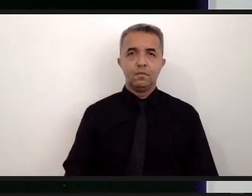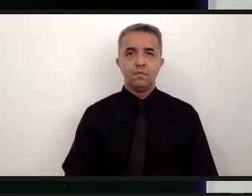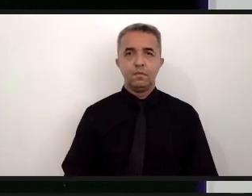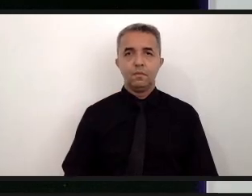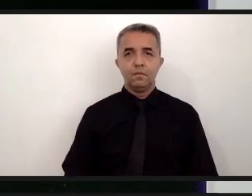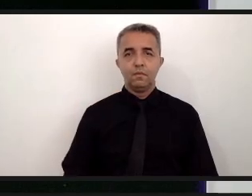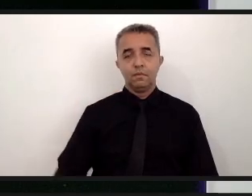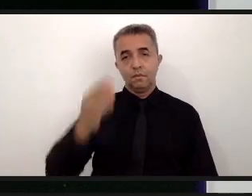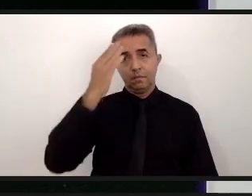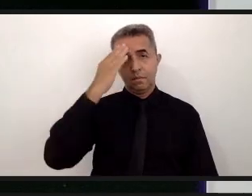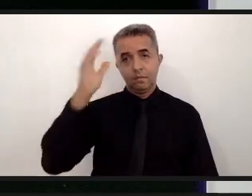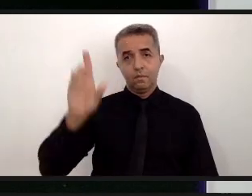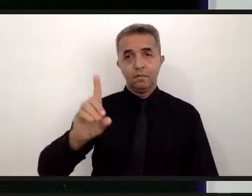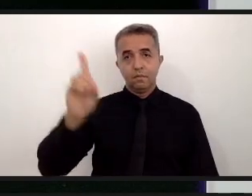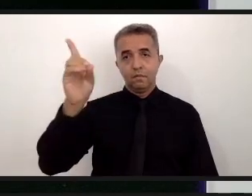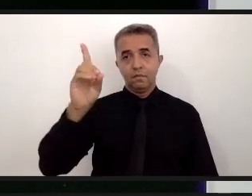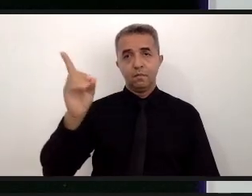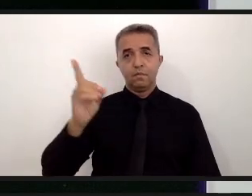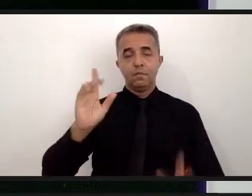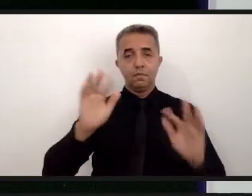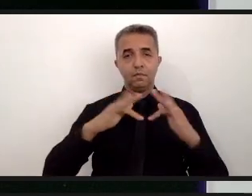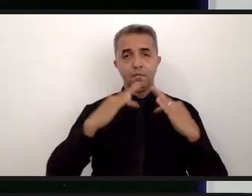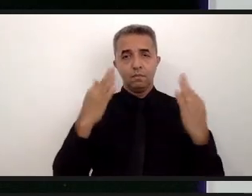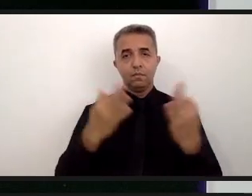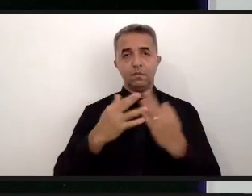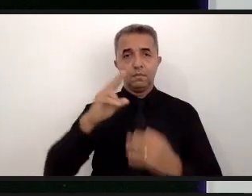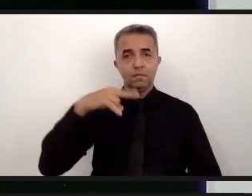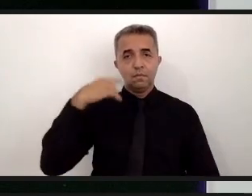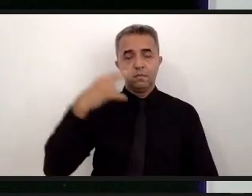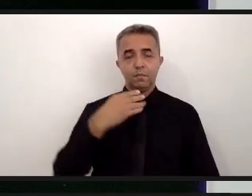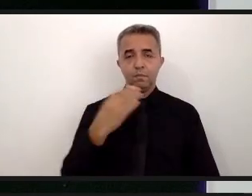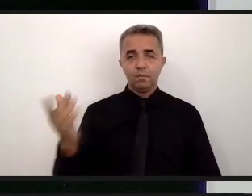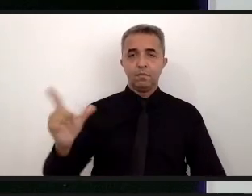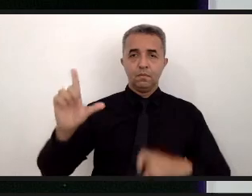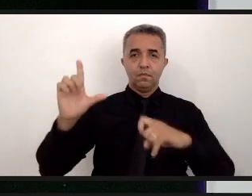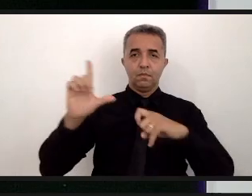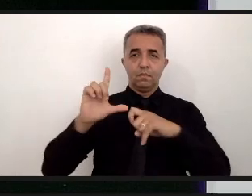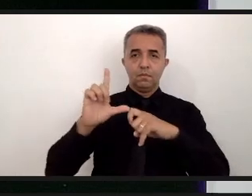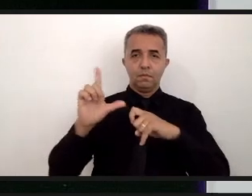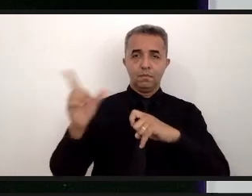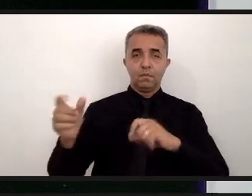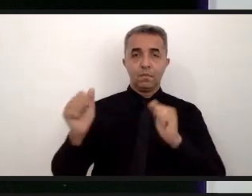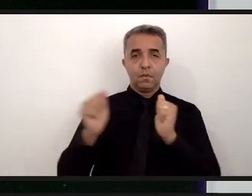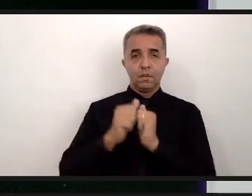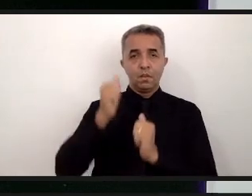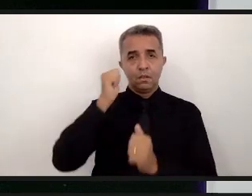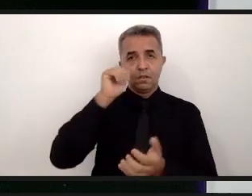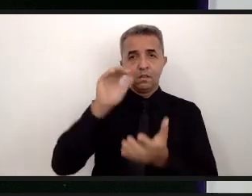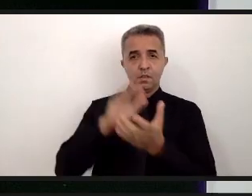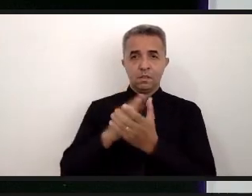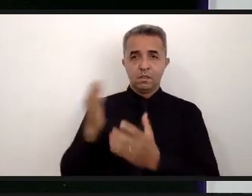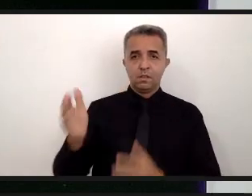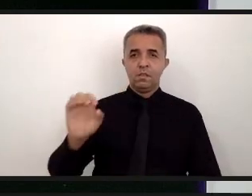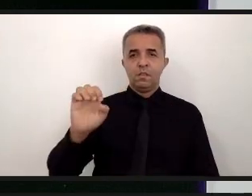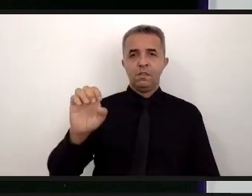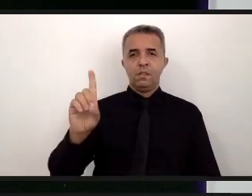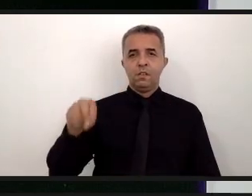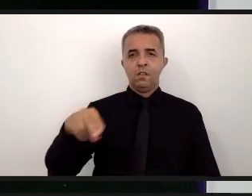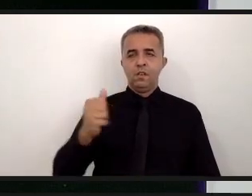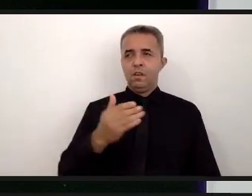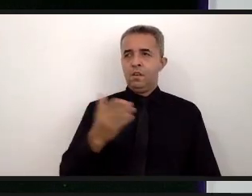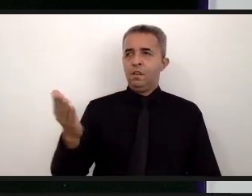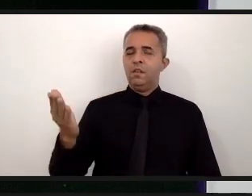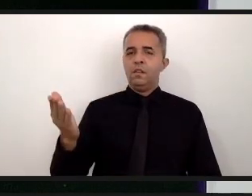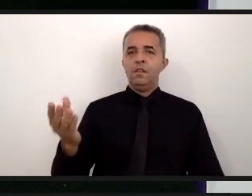Agradeço a Deus, minha família e ao vereador Dr. Luiz Fernando, juntamente com sua esposa Edna, nos presenteando com